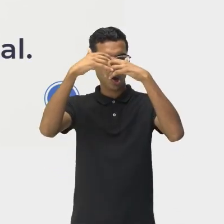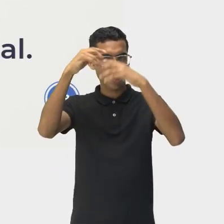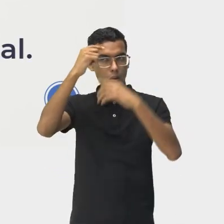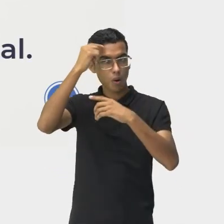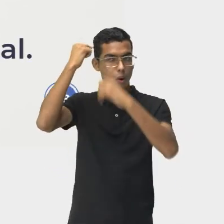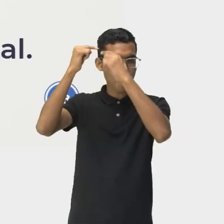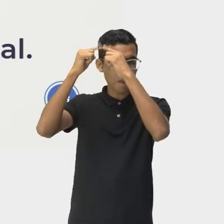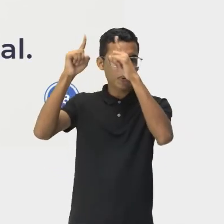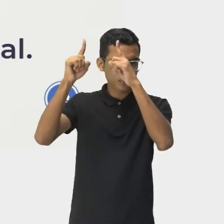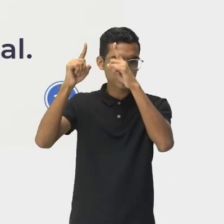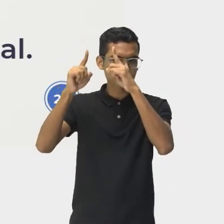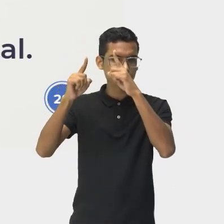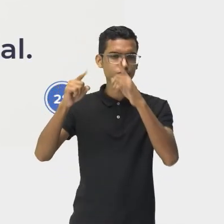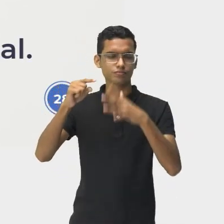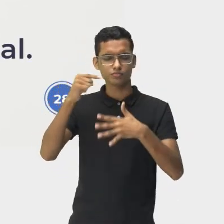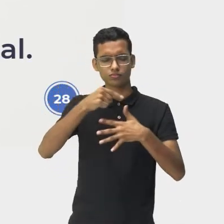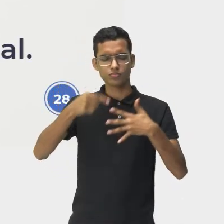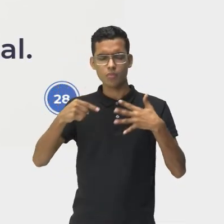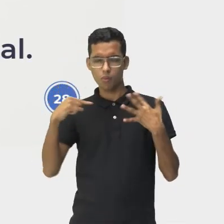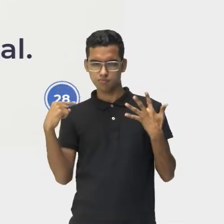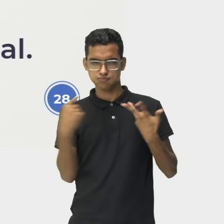a nossa aula, tá bom?